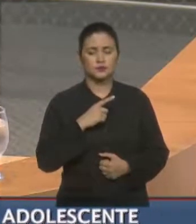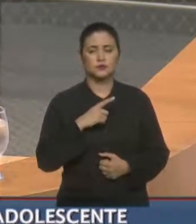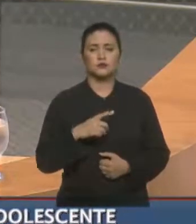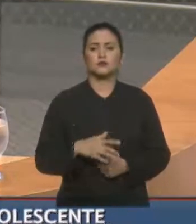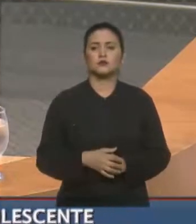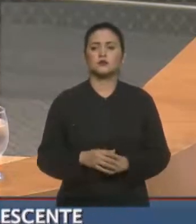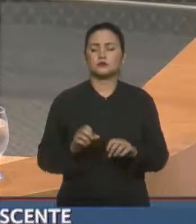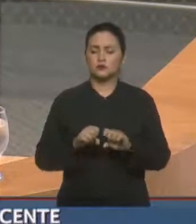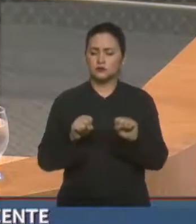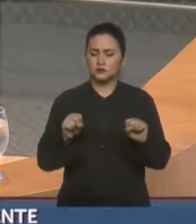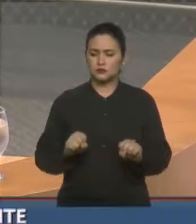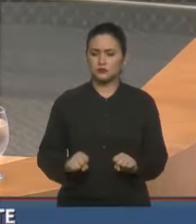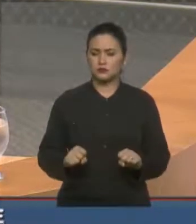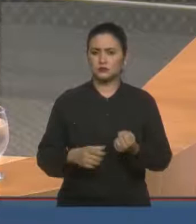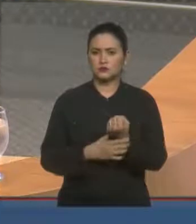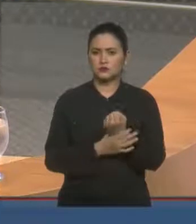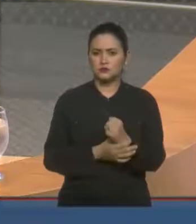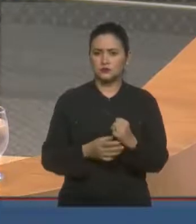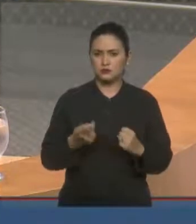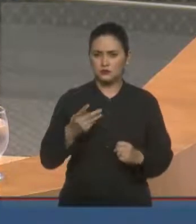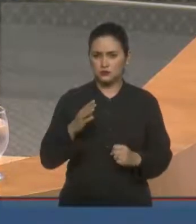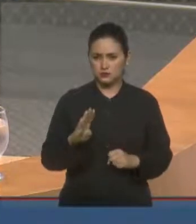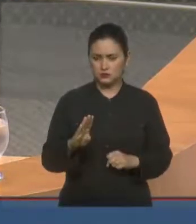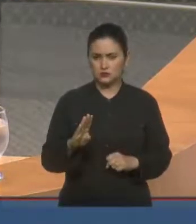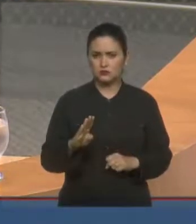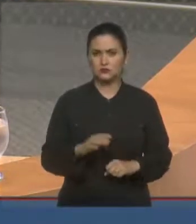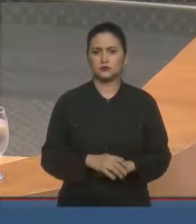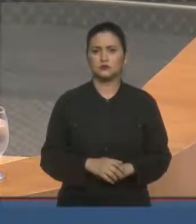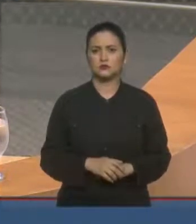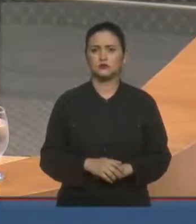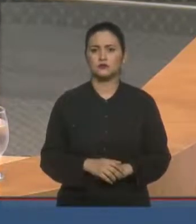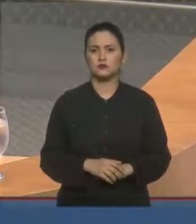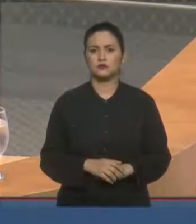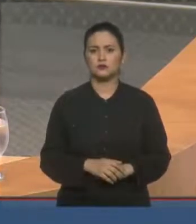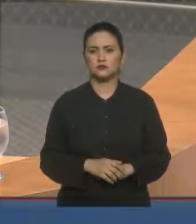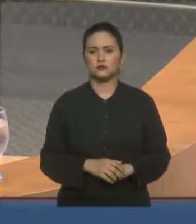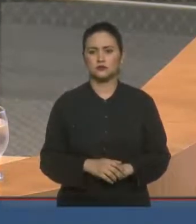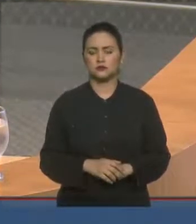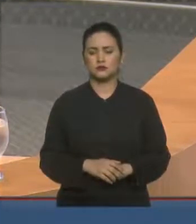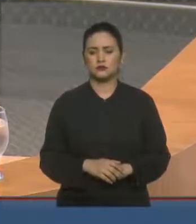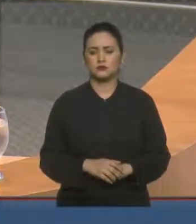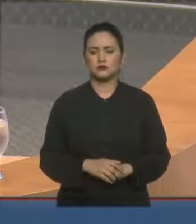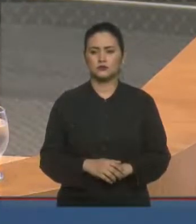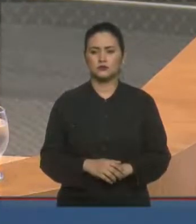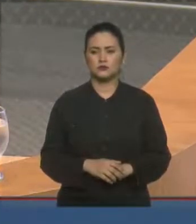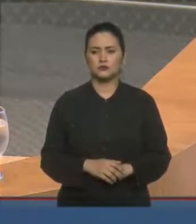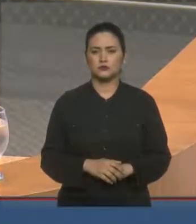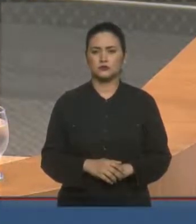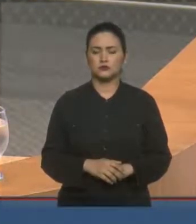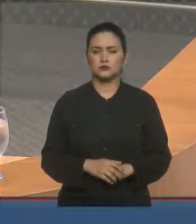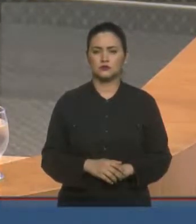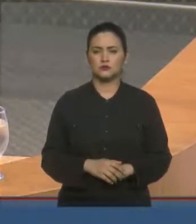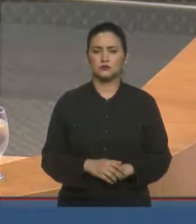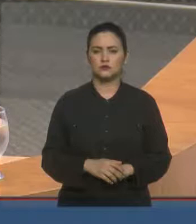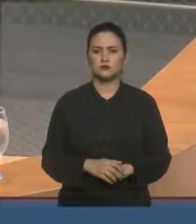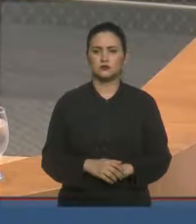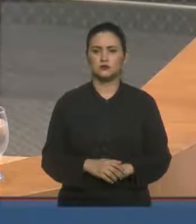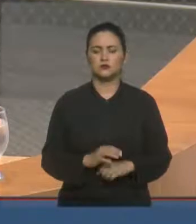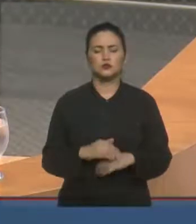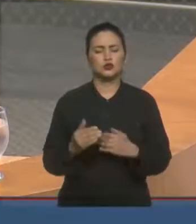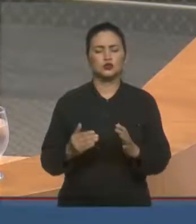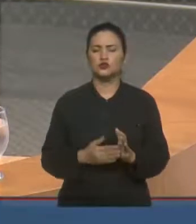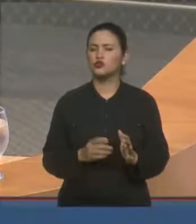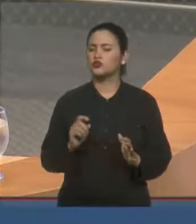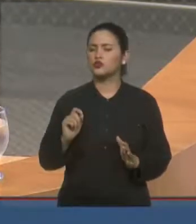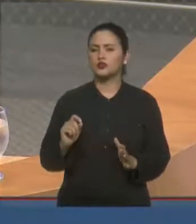operadores do sistema de segurança pública, enquanto compromissados com todas as causas que afligem a